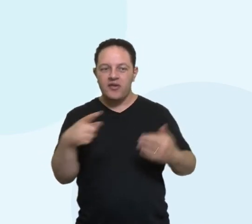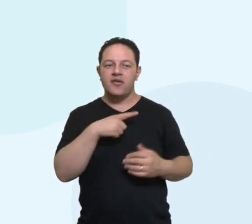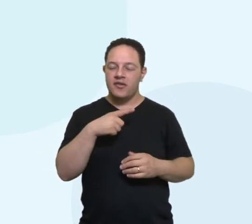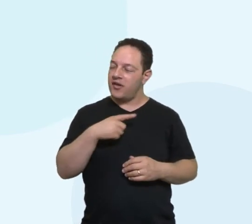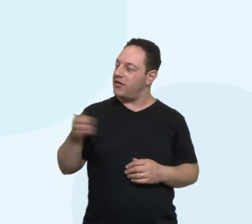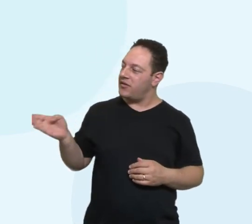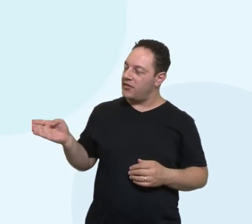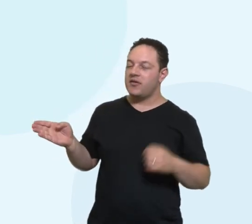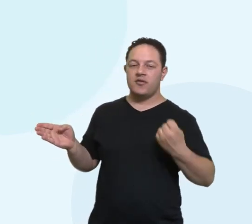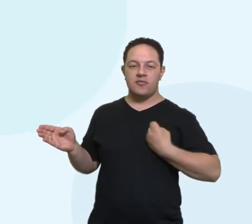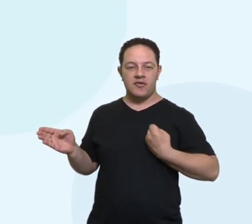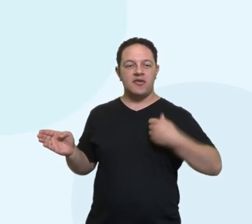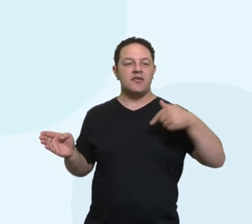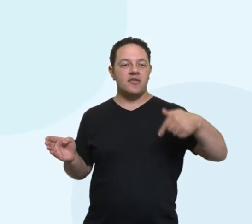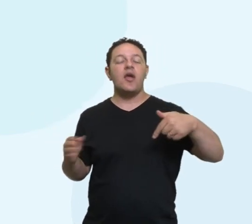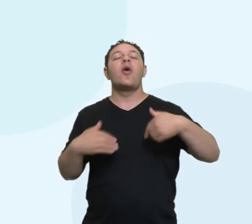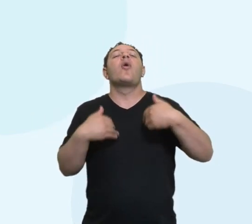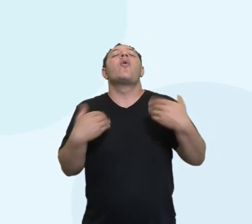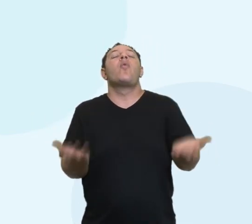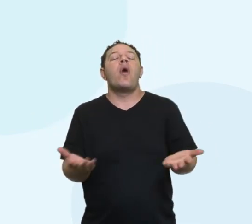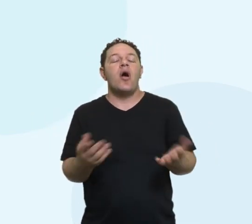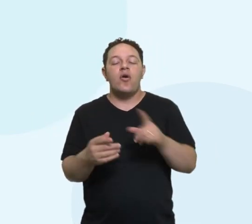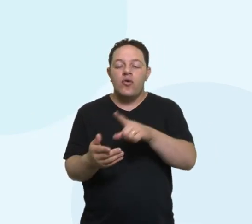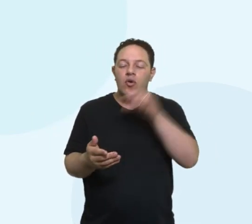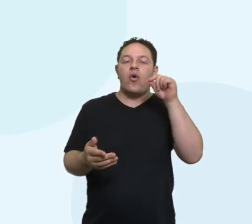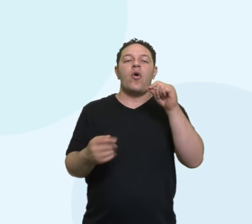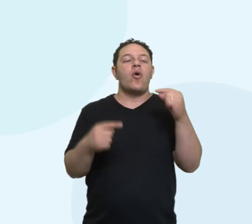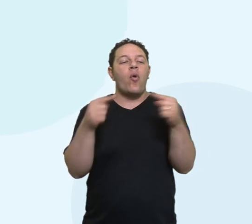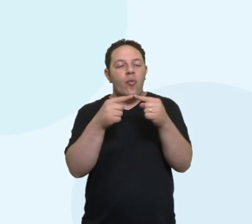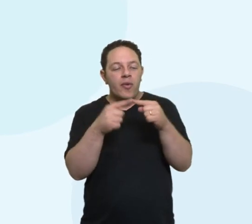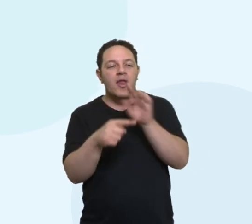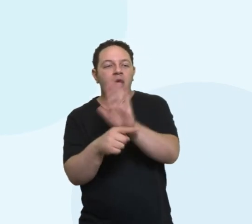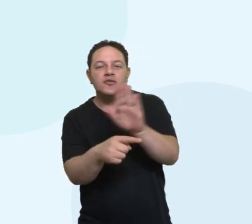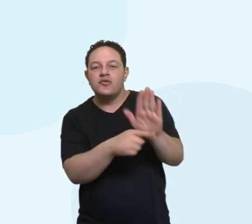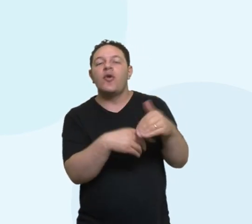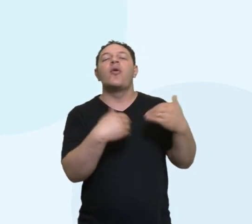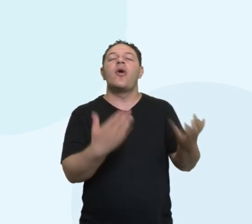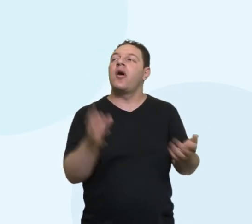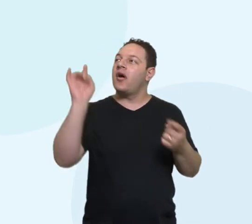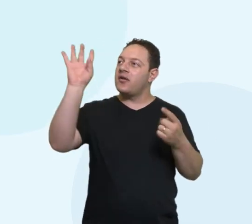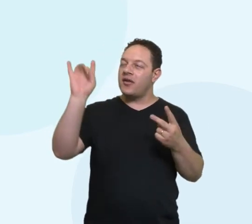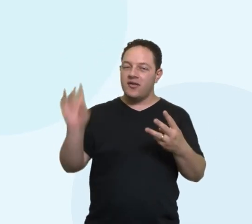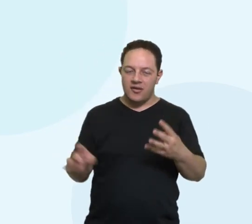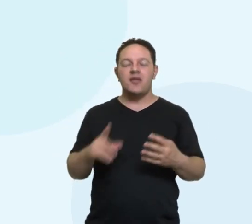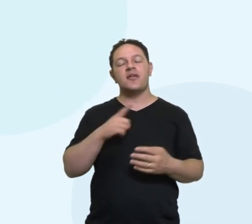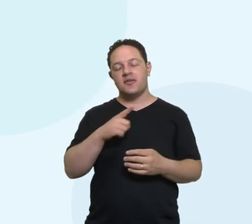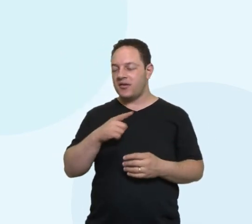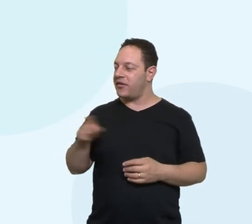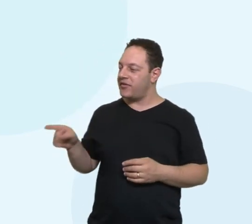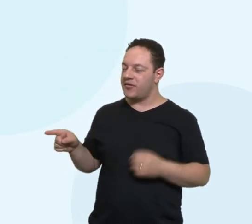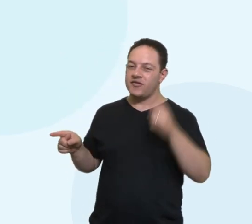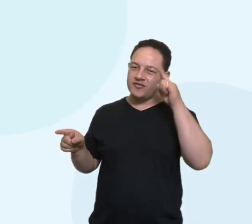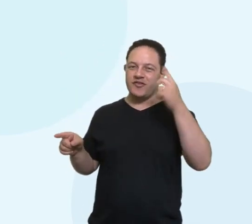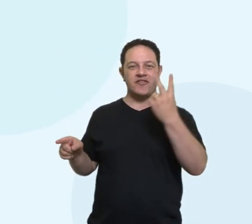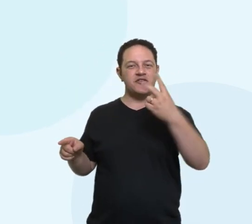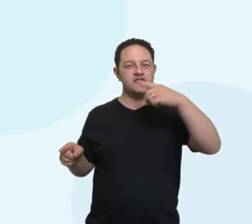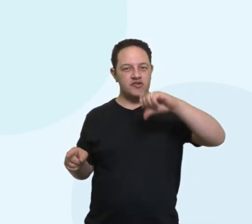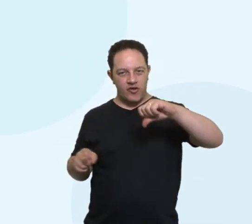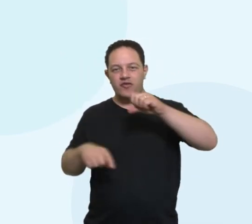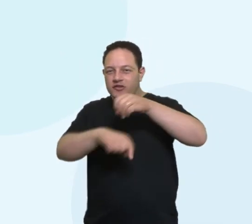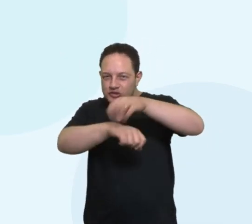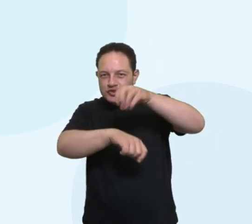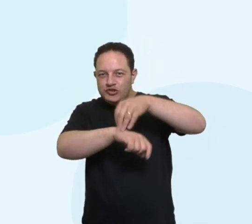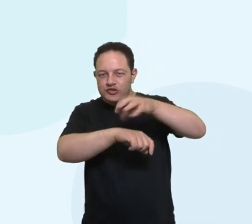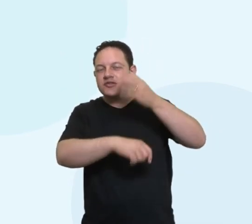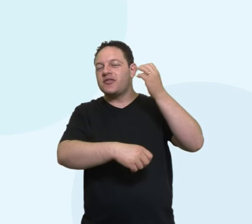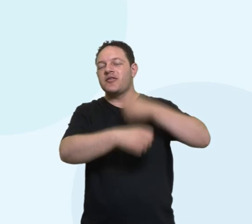mais e qual competência socioemocional é interessante trabalhar em cada ano insere a gente tem aí na formação do dia Vinte e Nove de